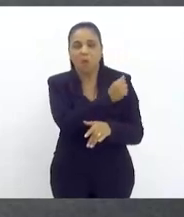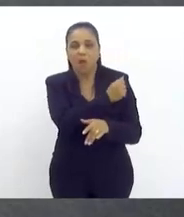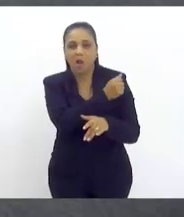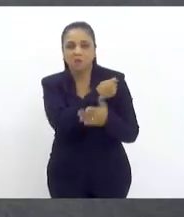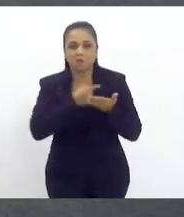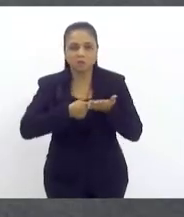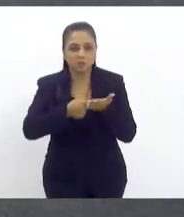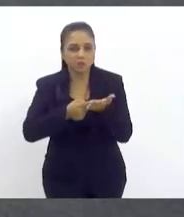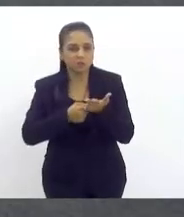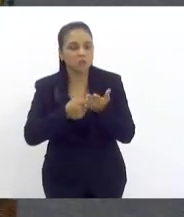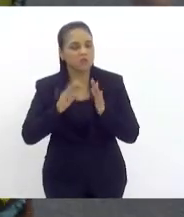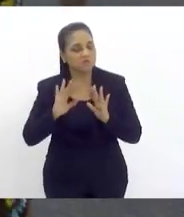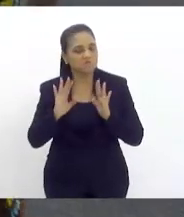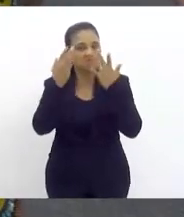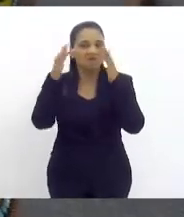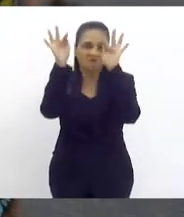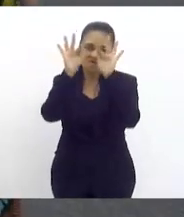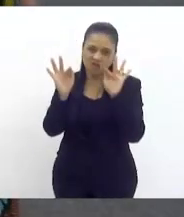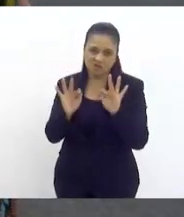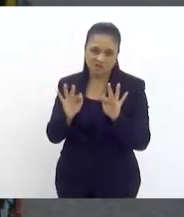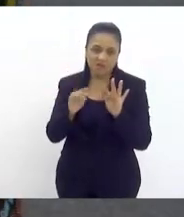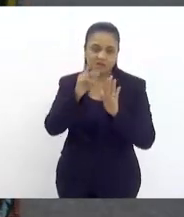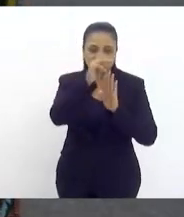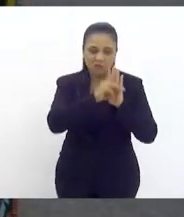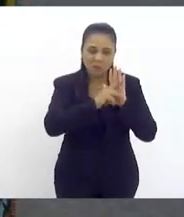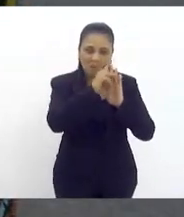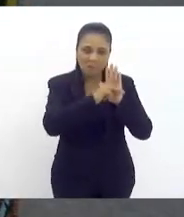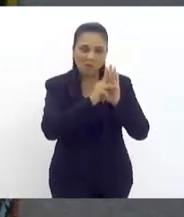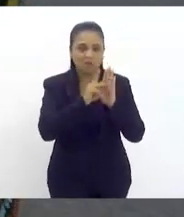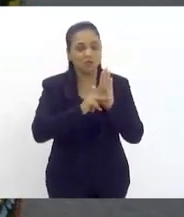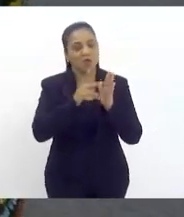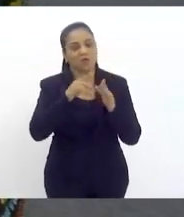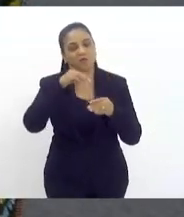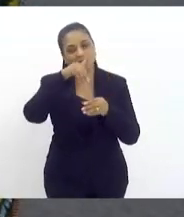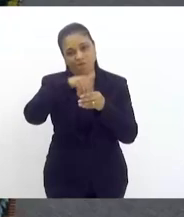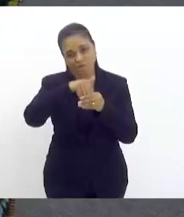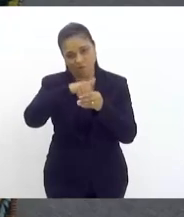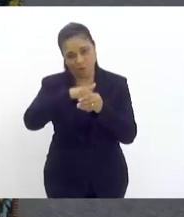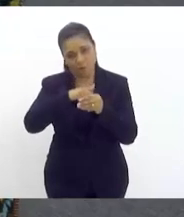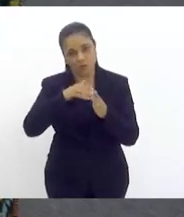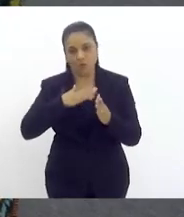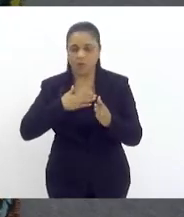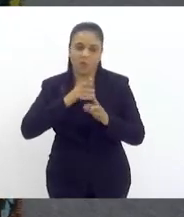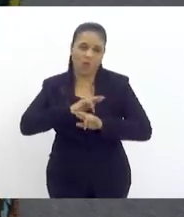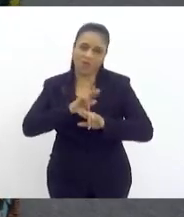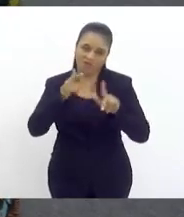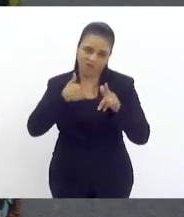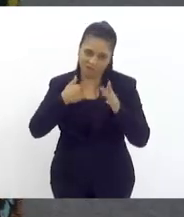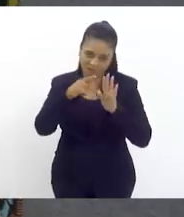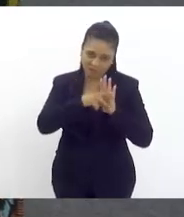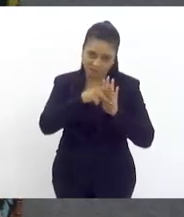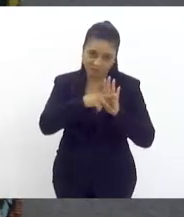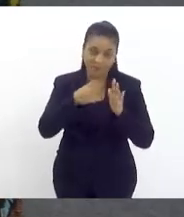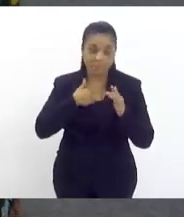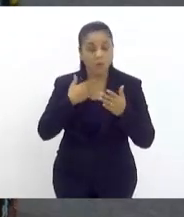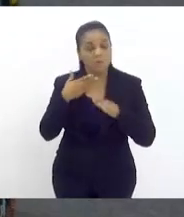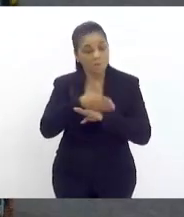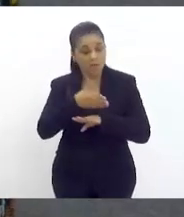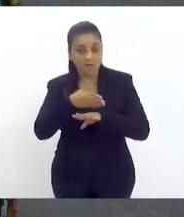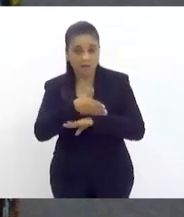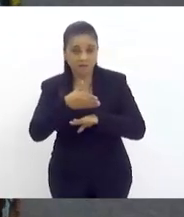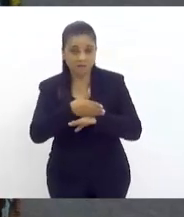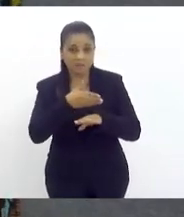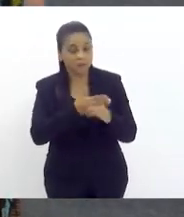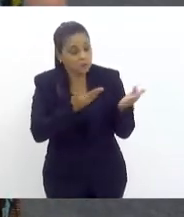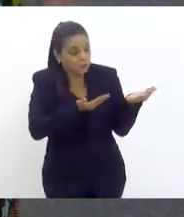declarar a felicidade do voto favorável de um projeto que é meu, mas não é. E muito bom saber que a participação juvenil